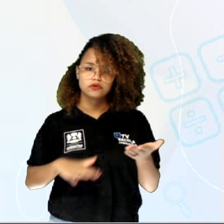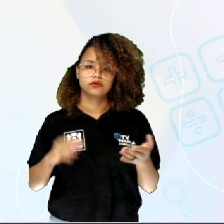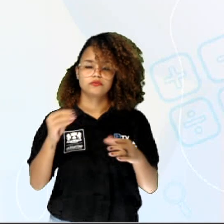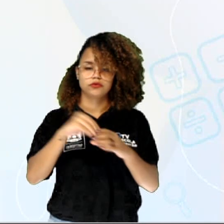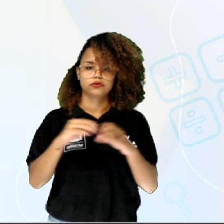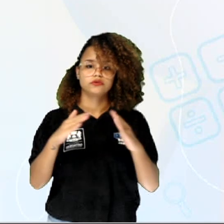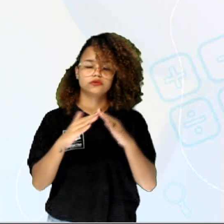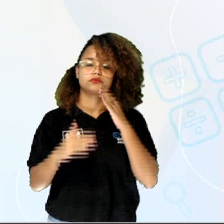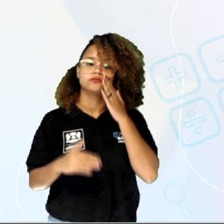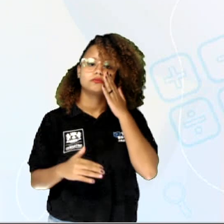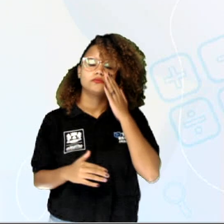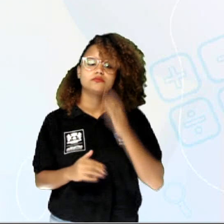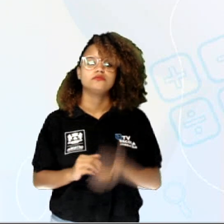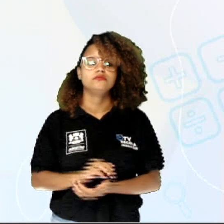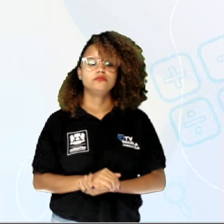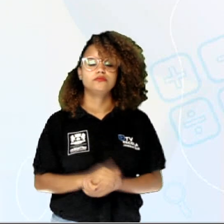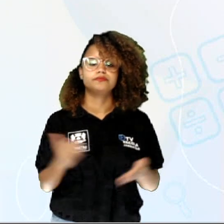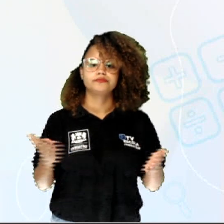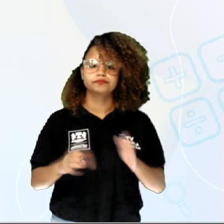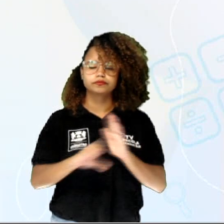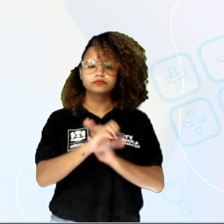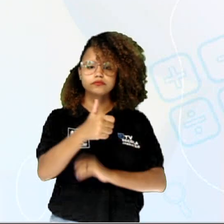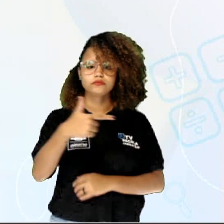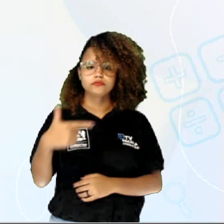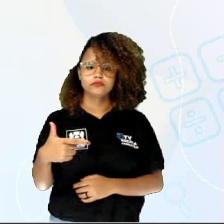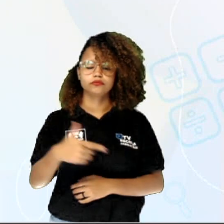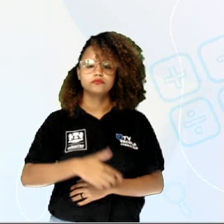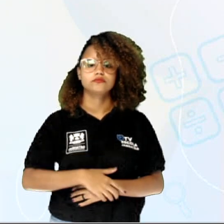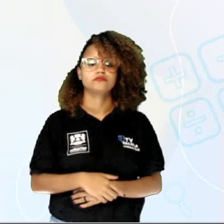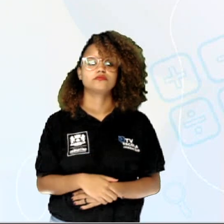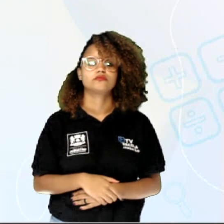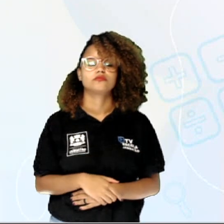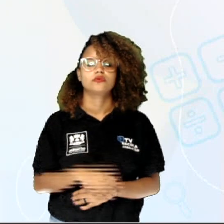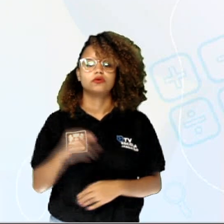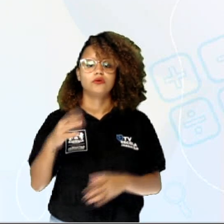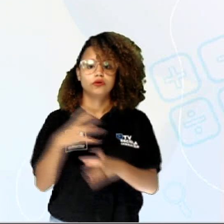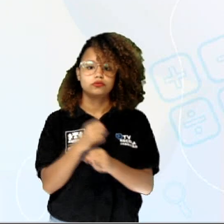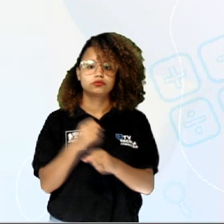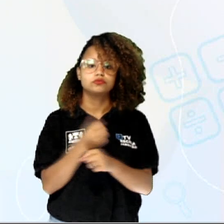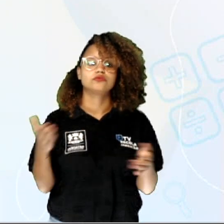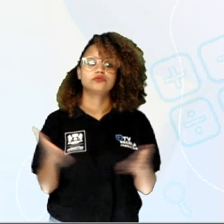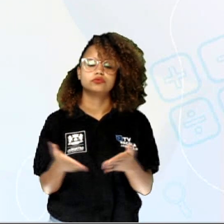equação. Eu vou repetir a primeira equação, a segunda eu vou multiplicar por menos 3.